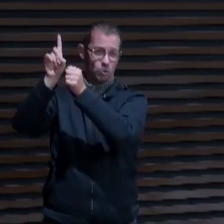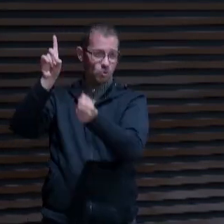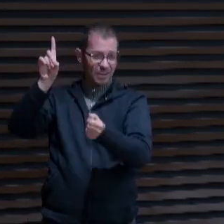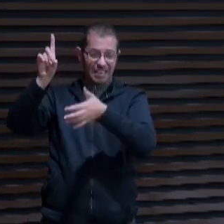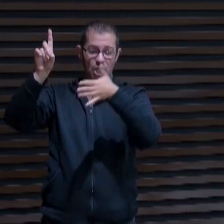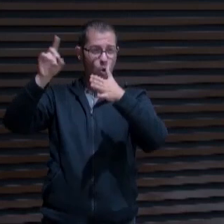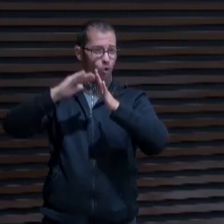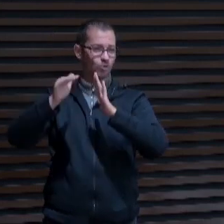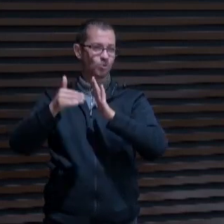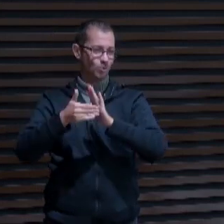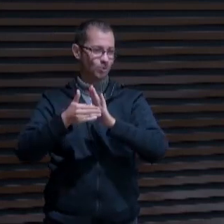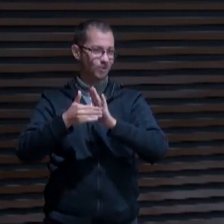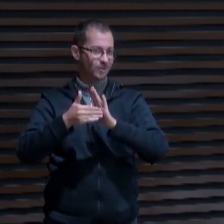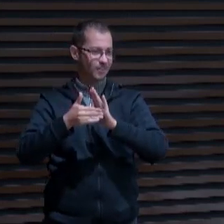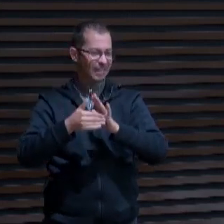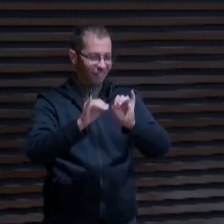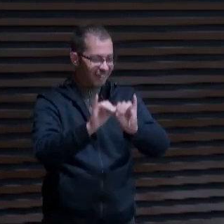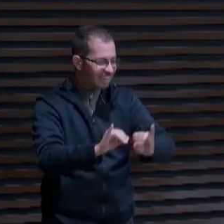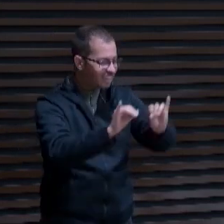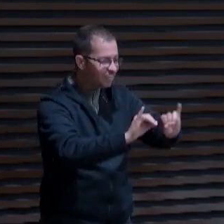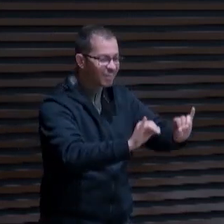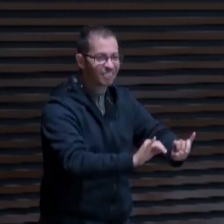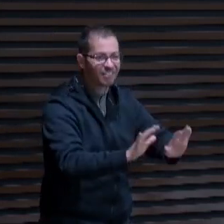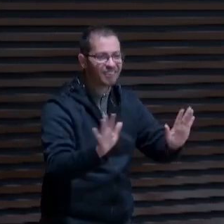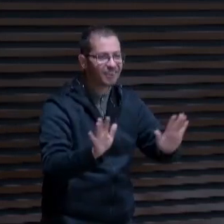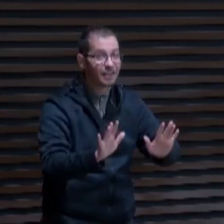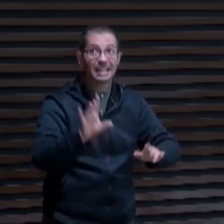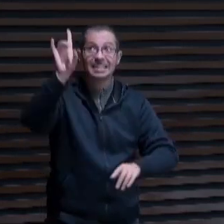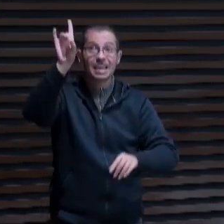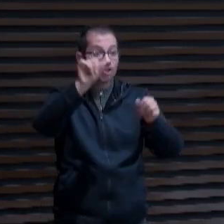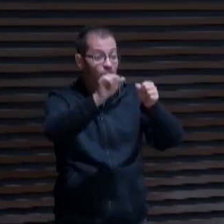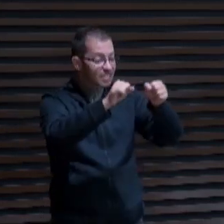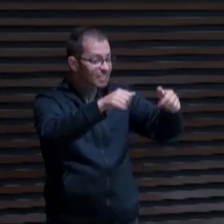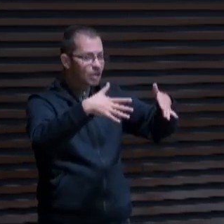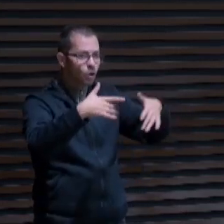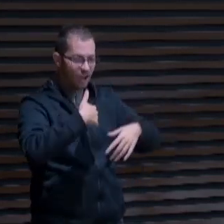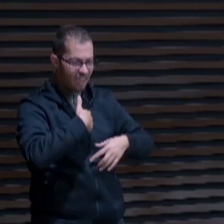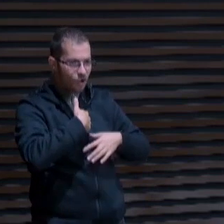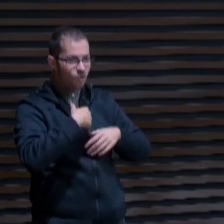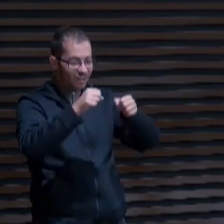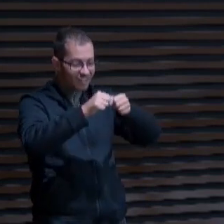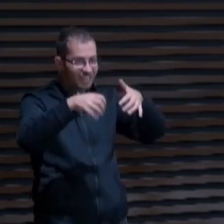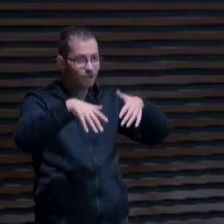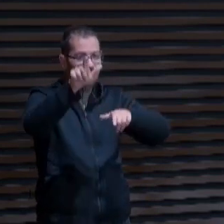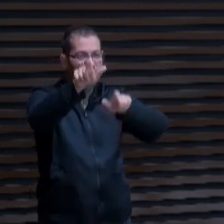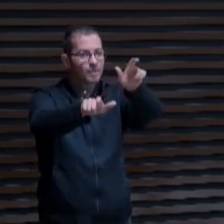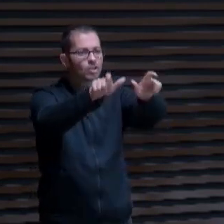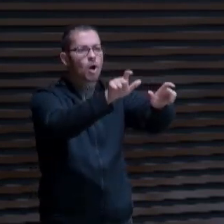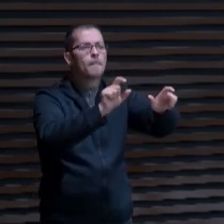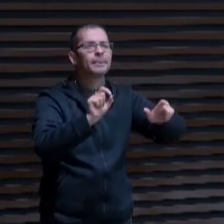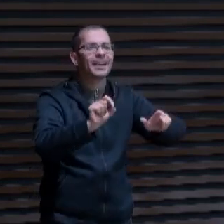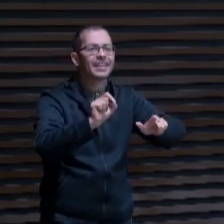que formei para mim, para celebrar o meu louvor. E aí quando nós lemos o texto de